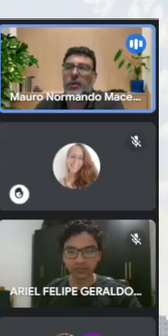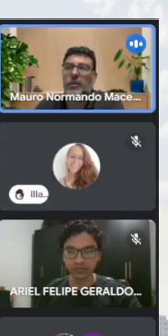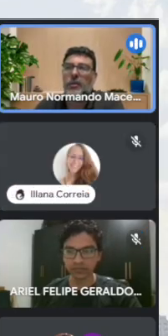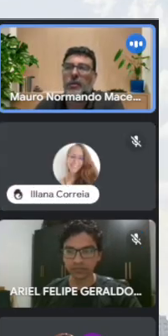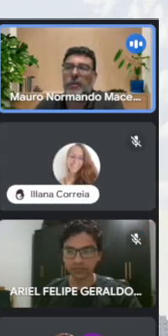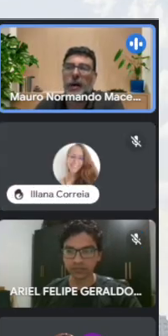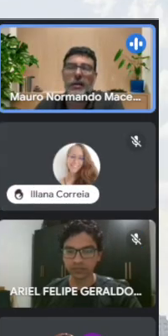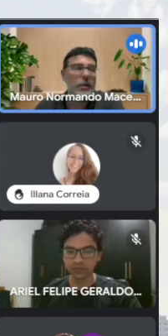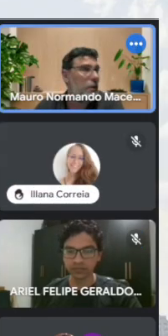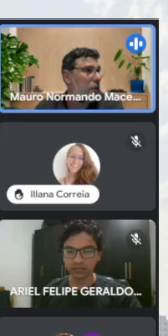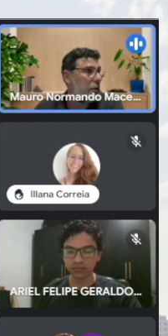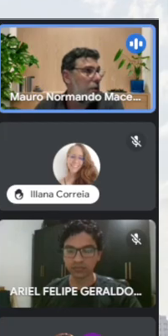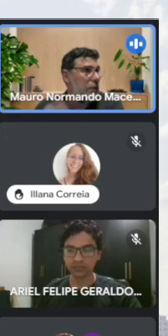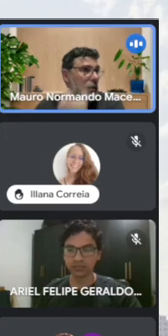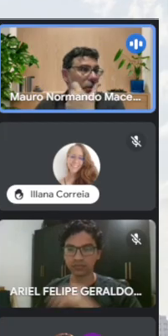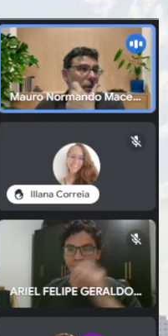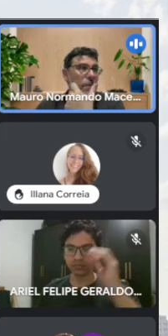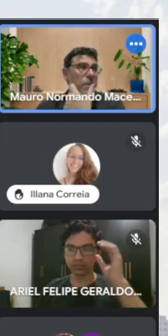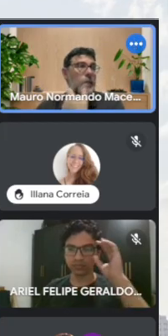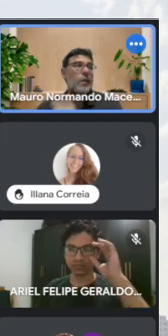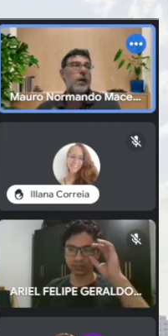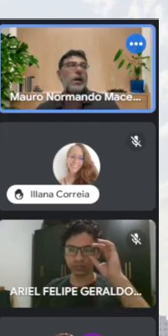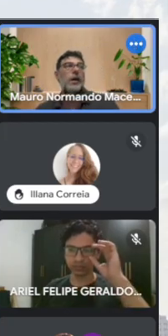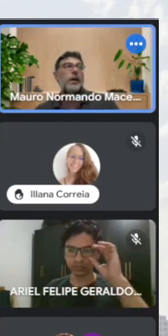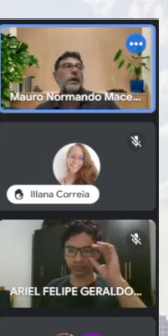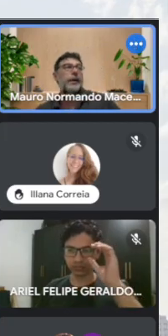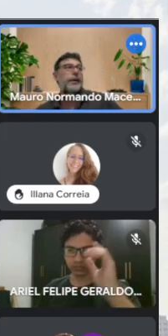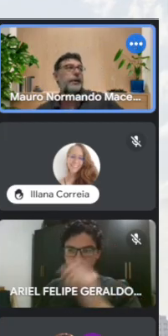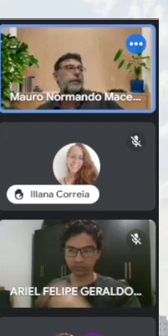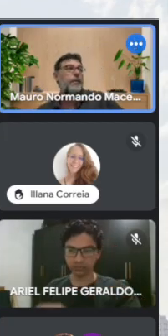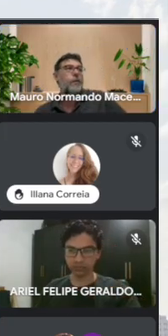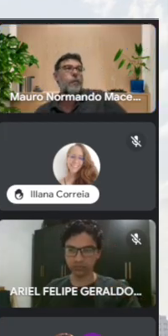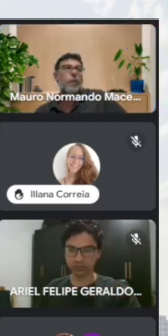Trabalha muito com a parte de